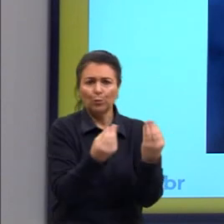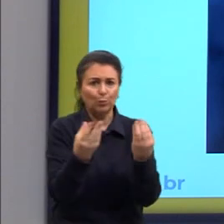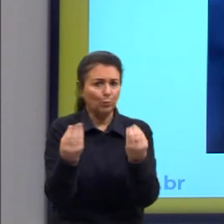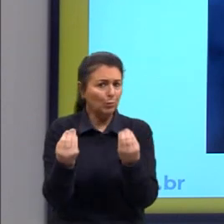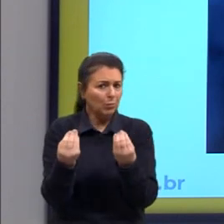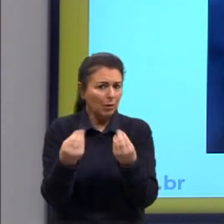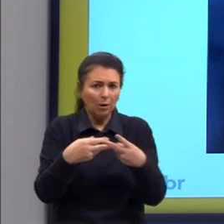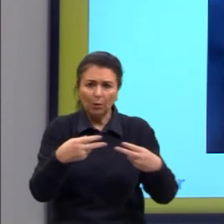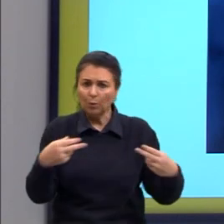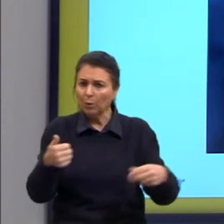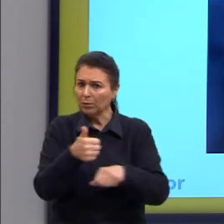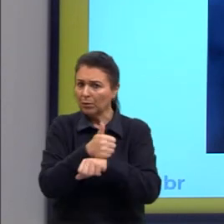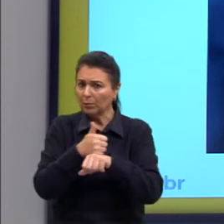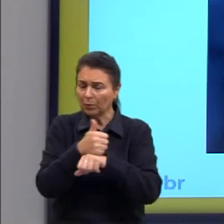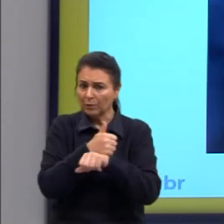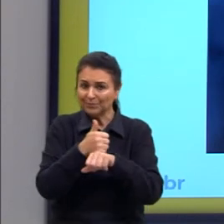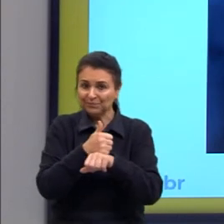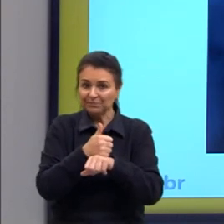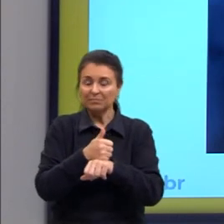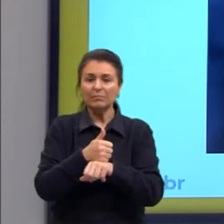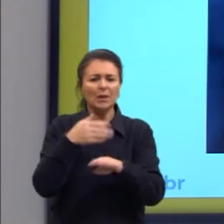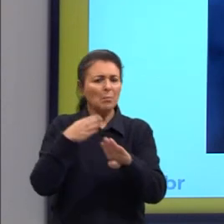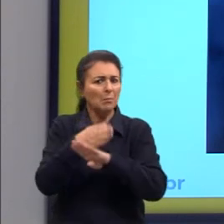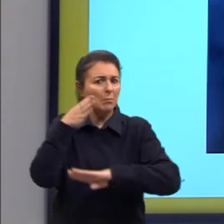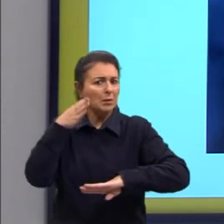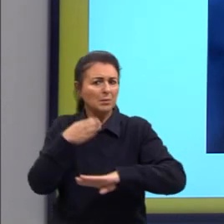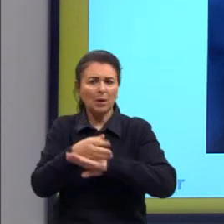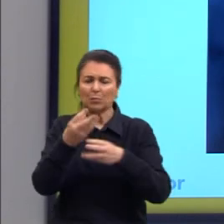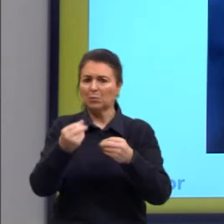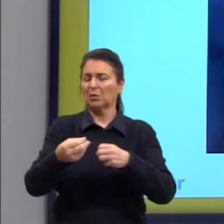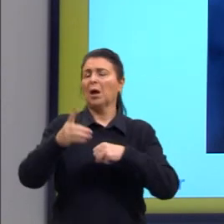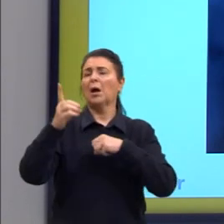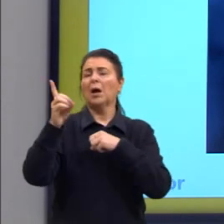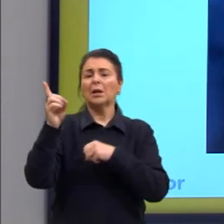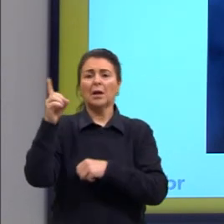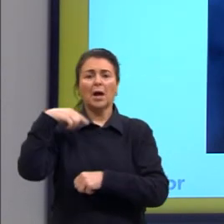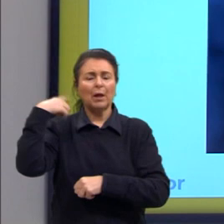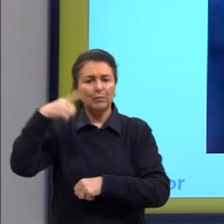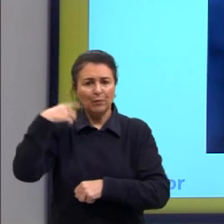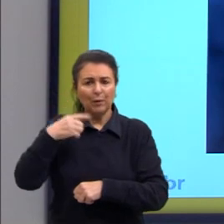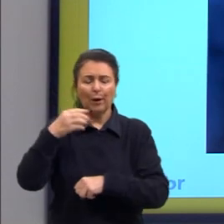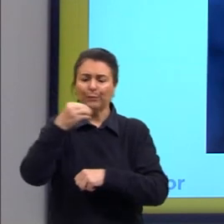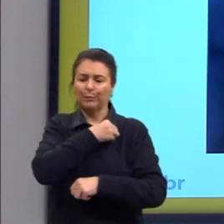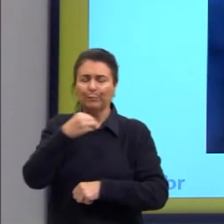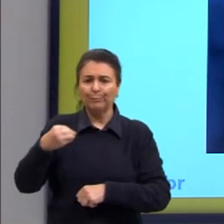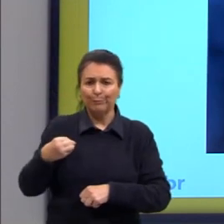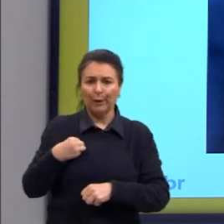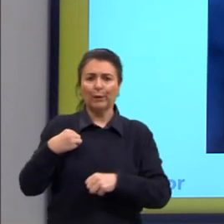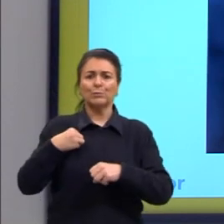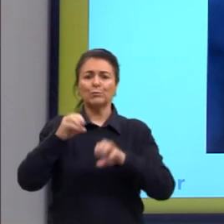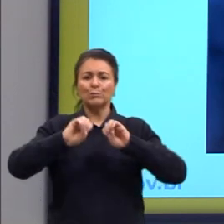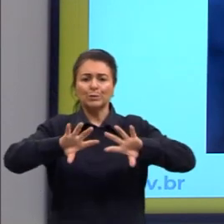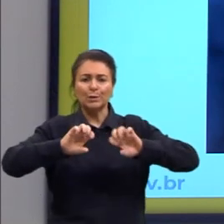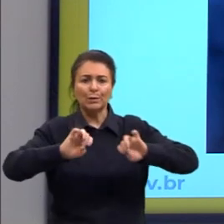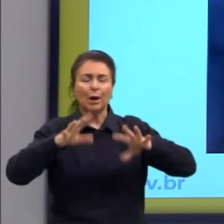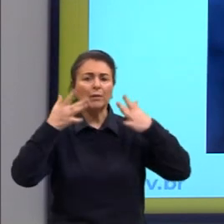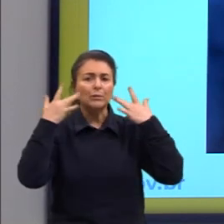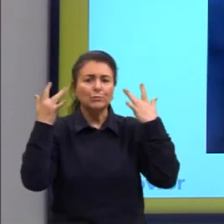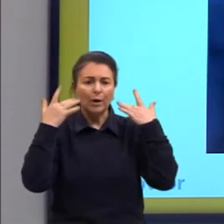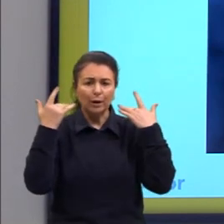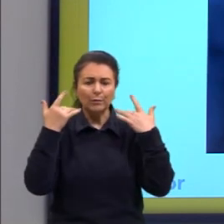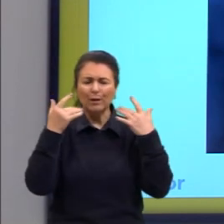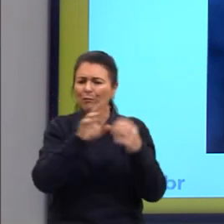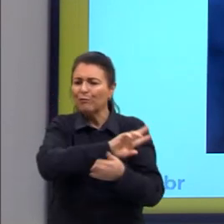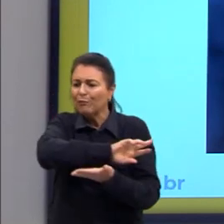autores naquela época nunca eram apenas autores eles eram advogados médicos dá uma turma jornalista então eles tinham né várias